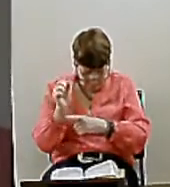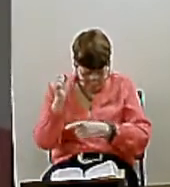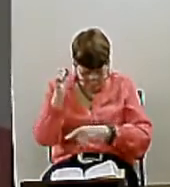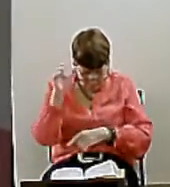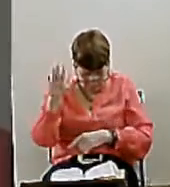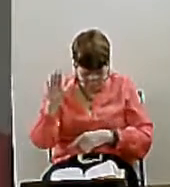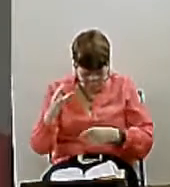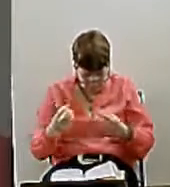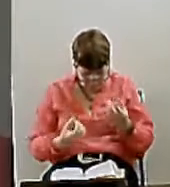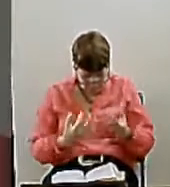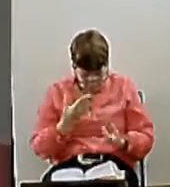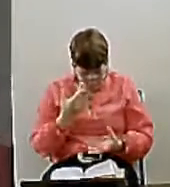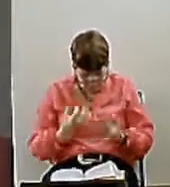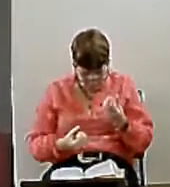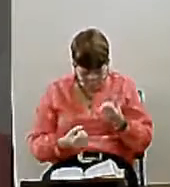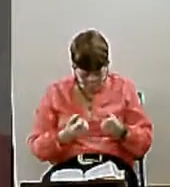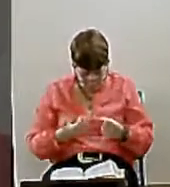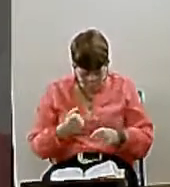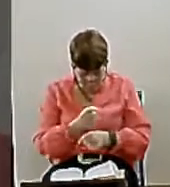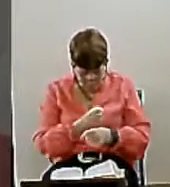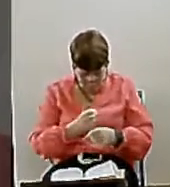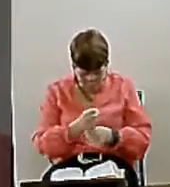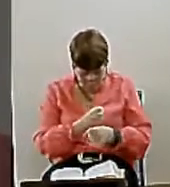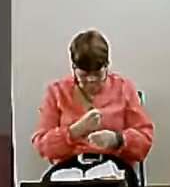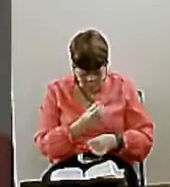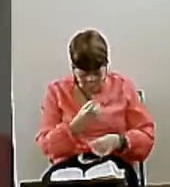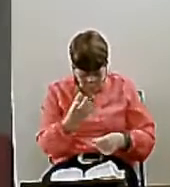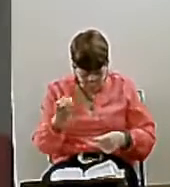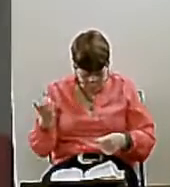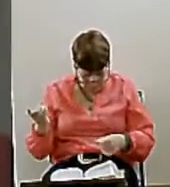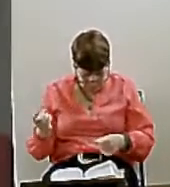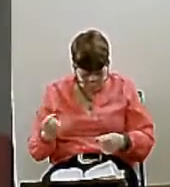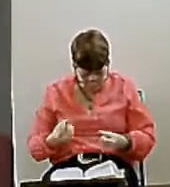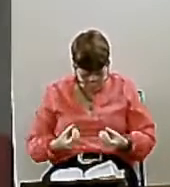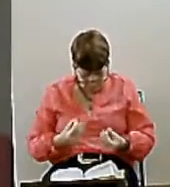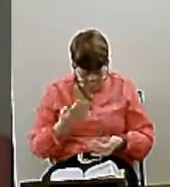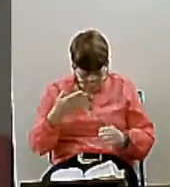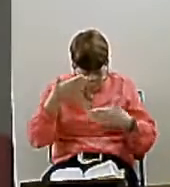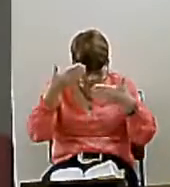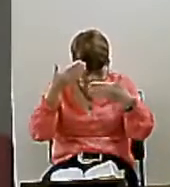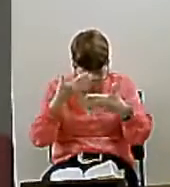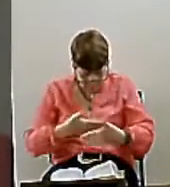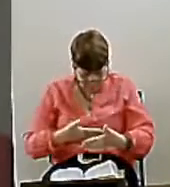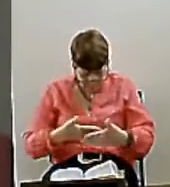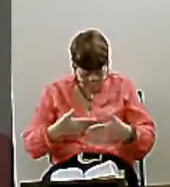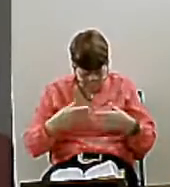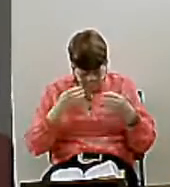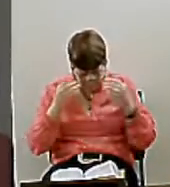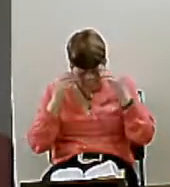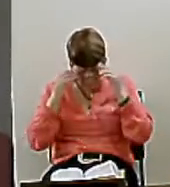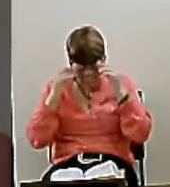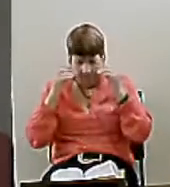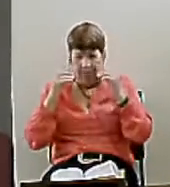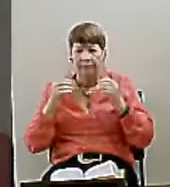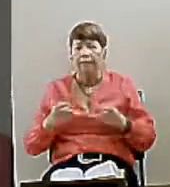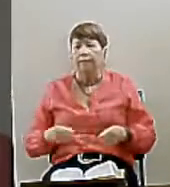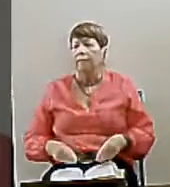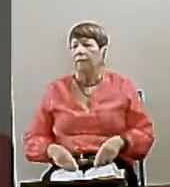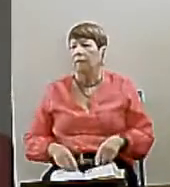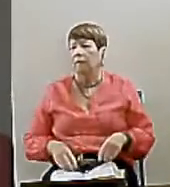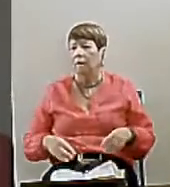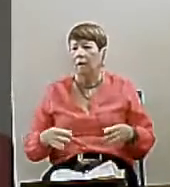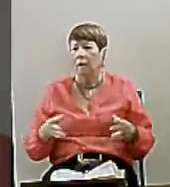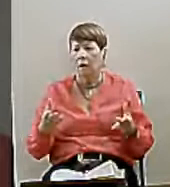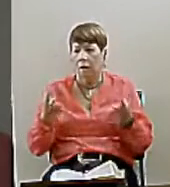revelada pelo fogo e qual seja a obra de cada um o próprio fogo o provará eu gostaria de